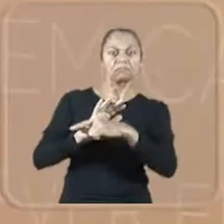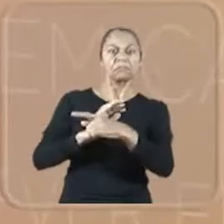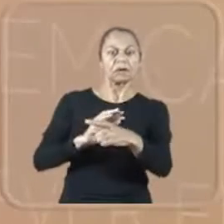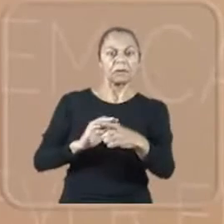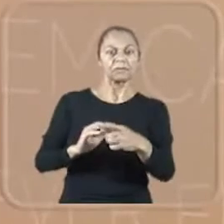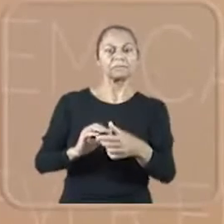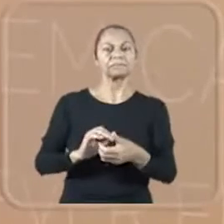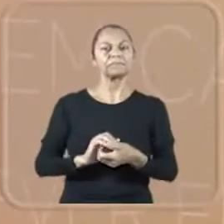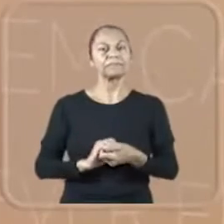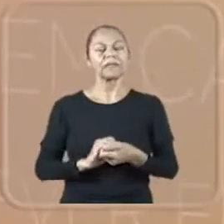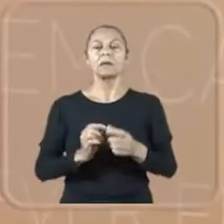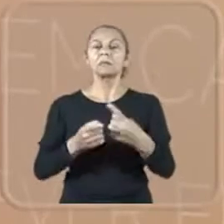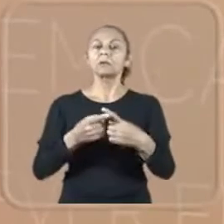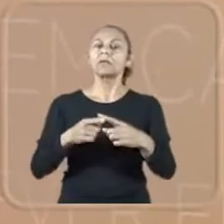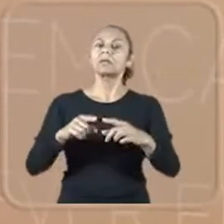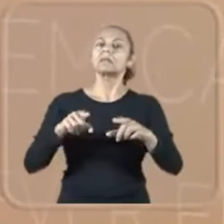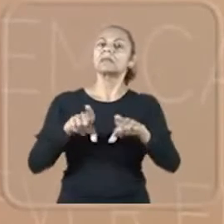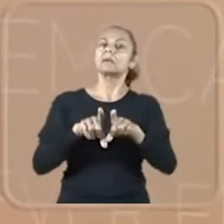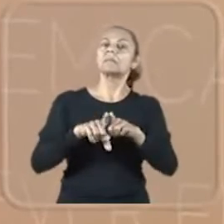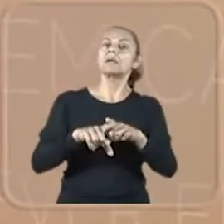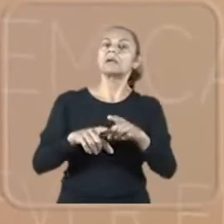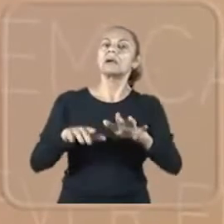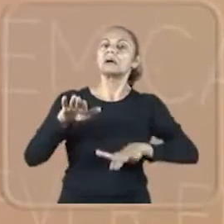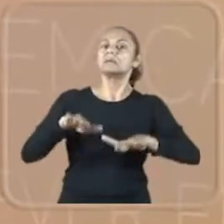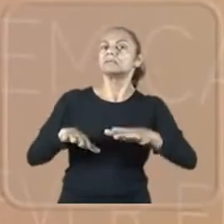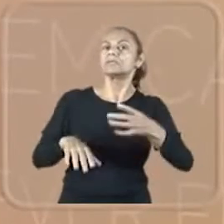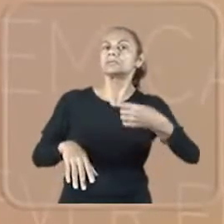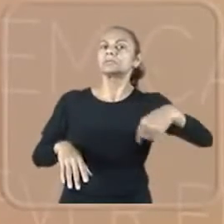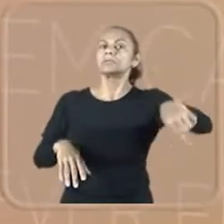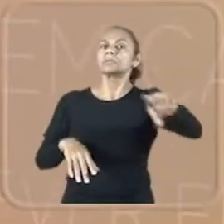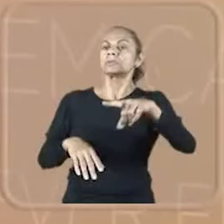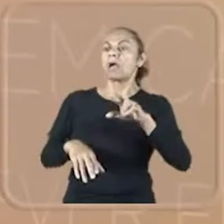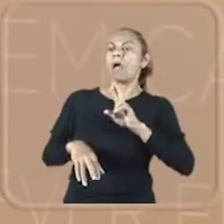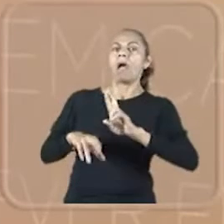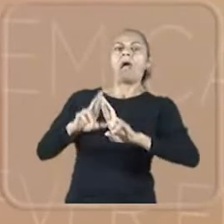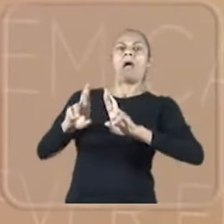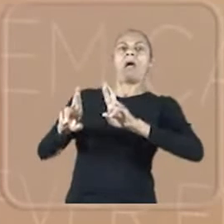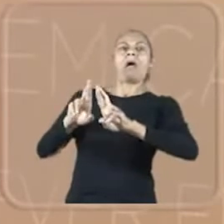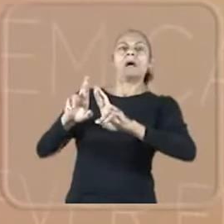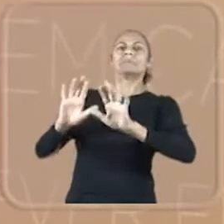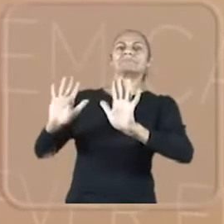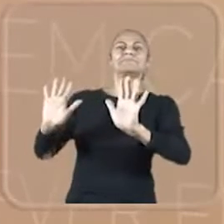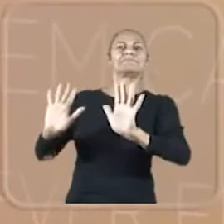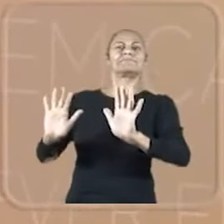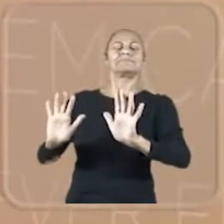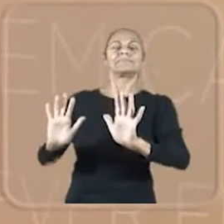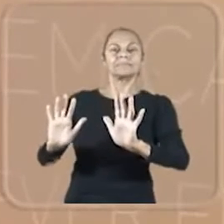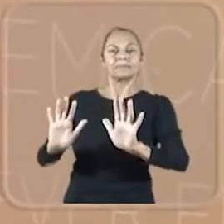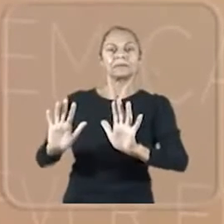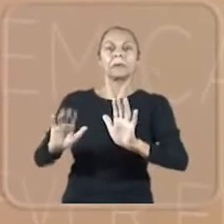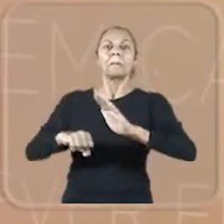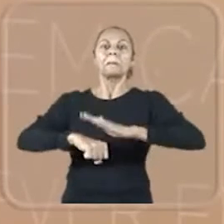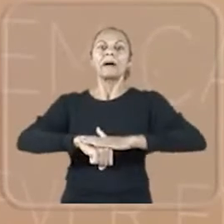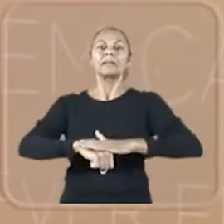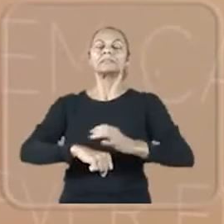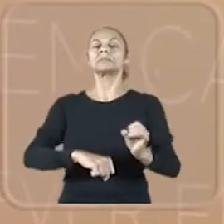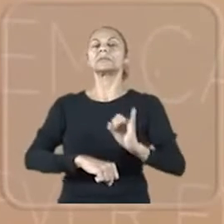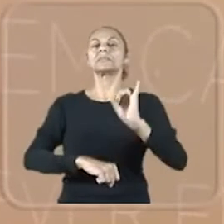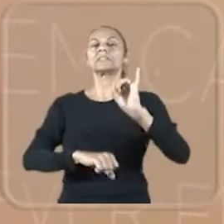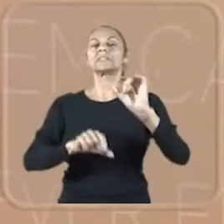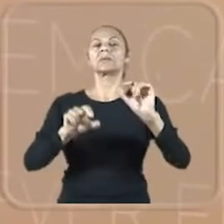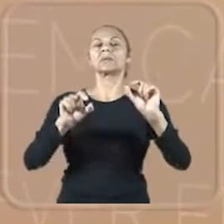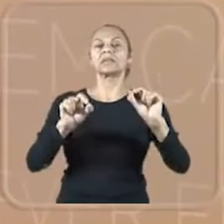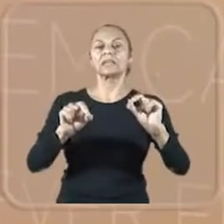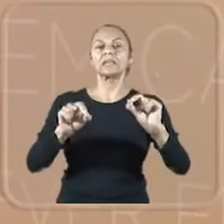a falibilidade deles, porque nós não podemos ter resposta para tudo na vida das pessoas. O que é importante é que